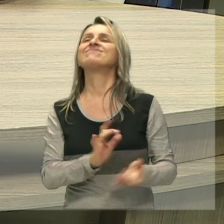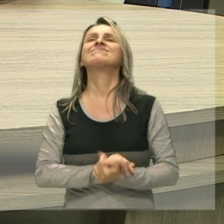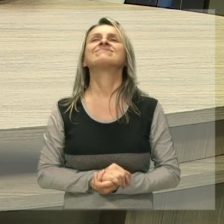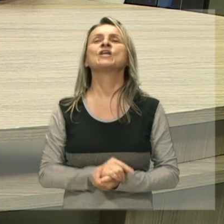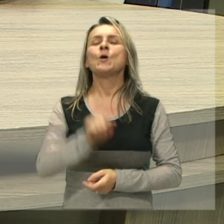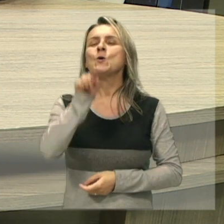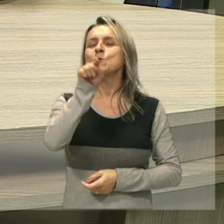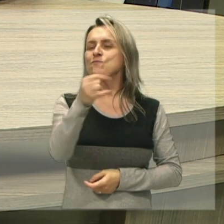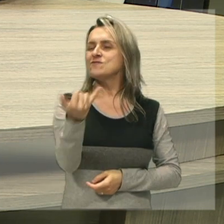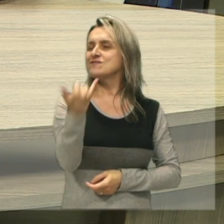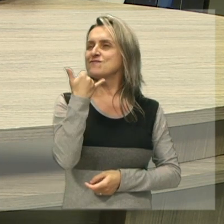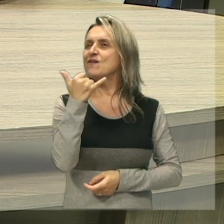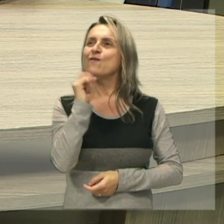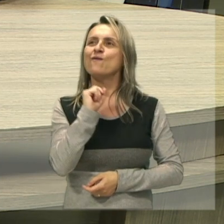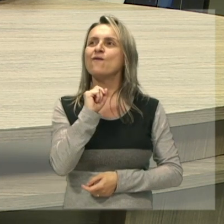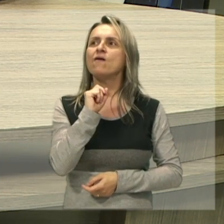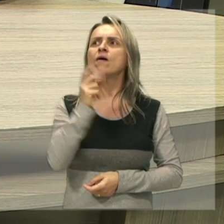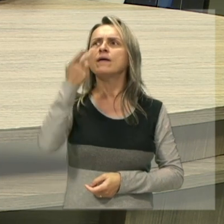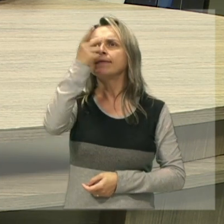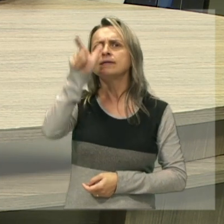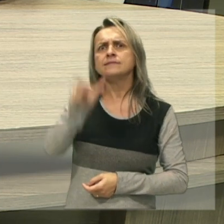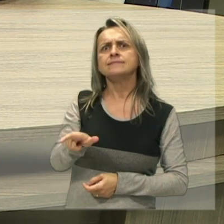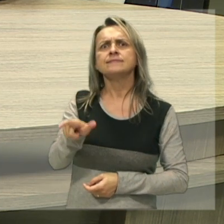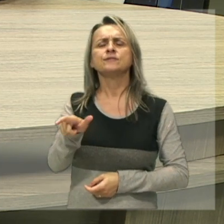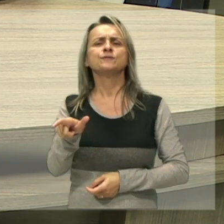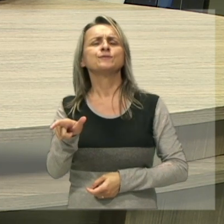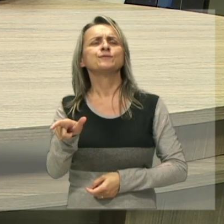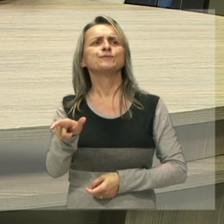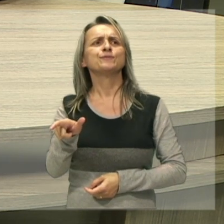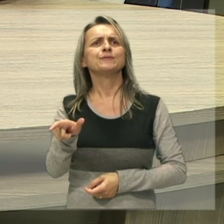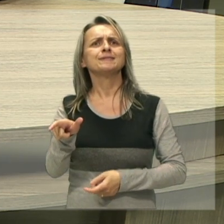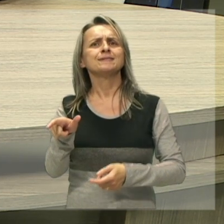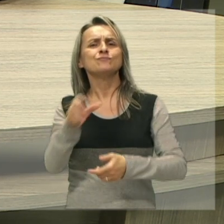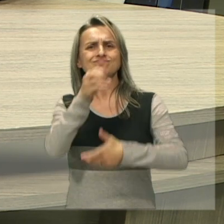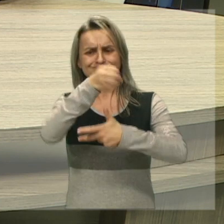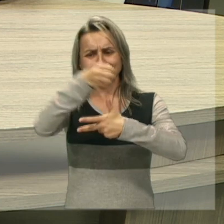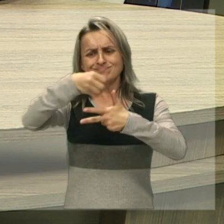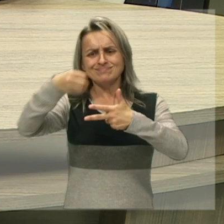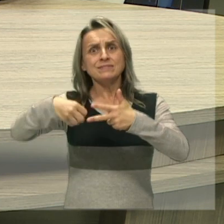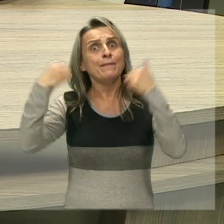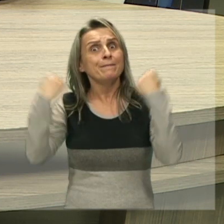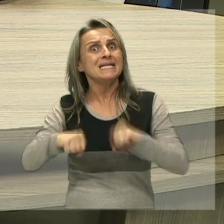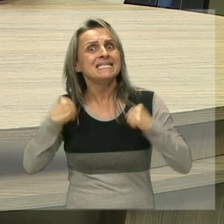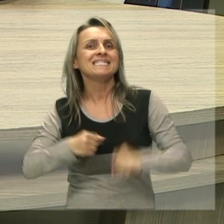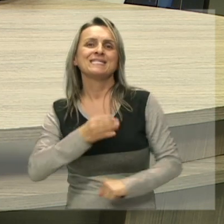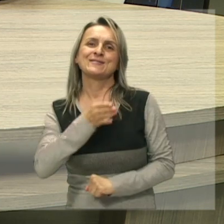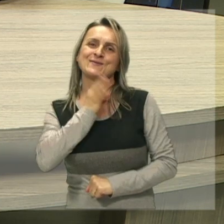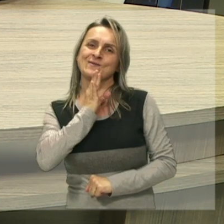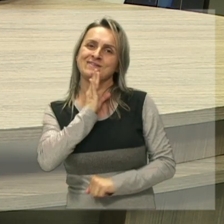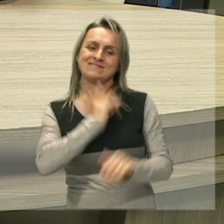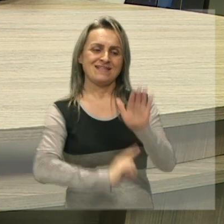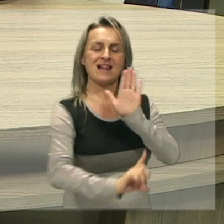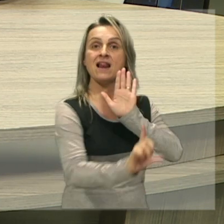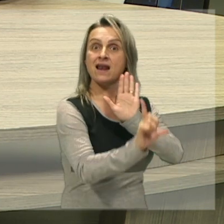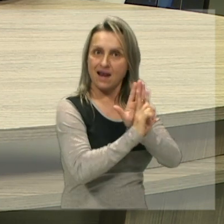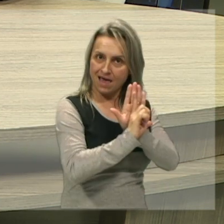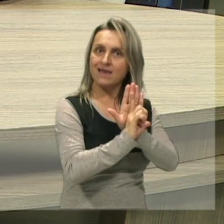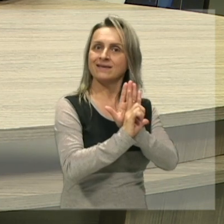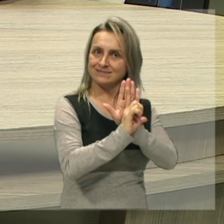bloco, as pessoas precisam, principalmente aqueles que estão no poder público, eles precisam conhecer a legislação,